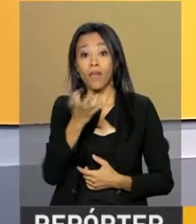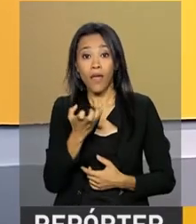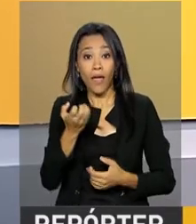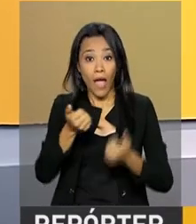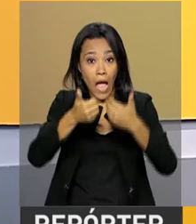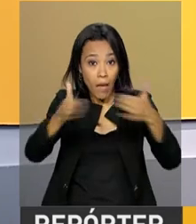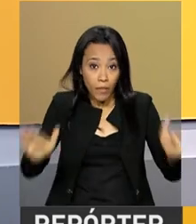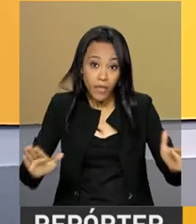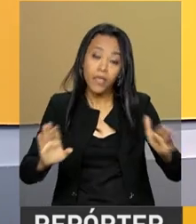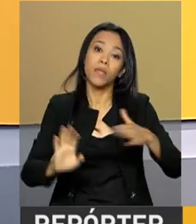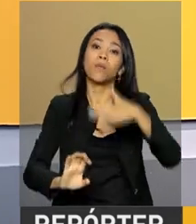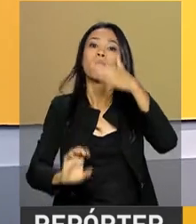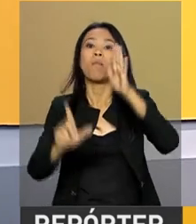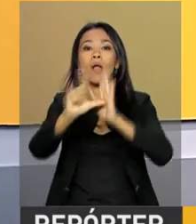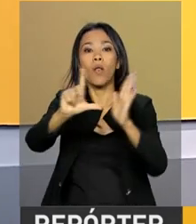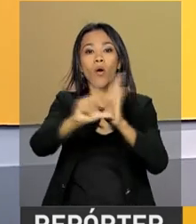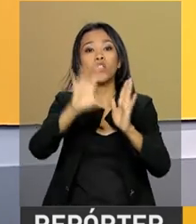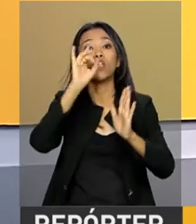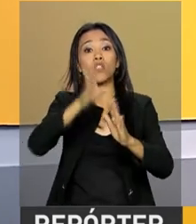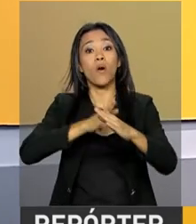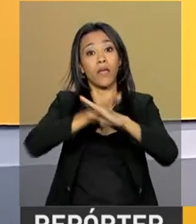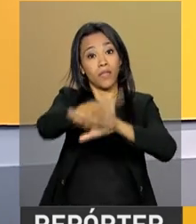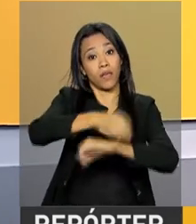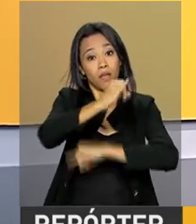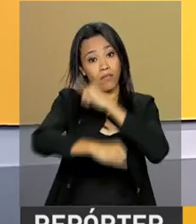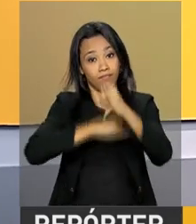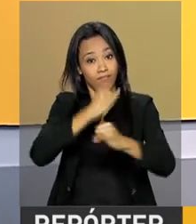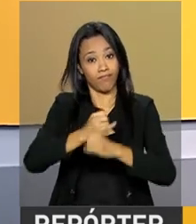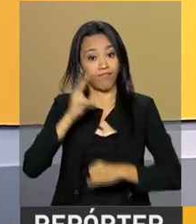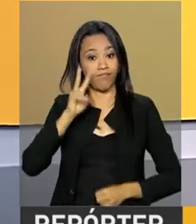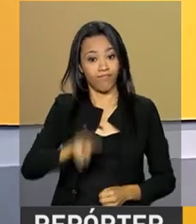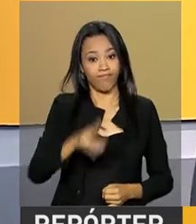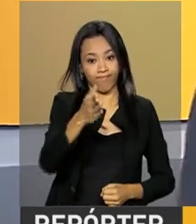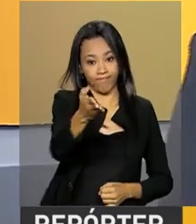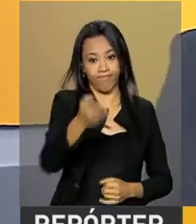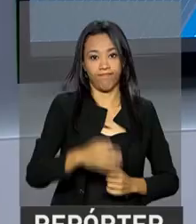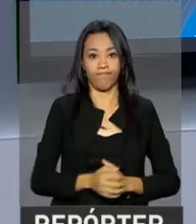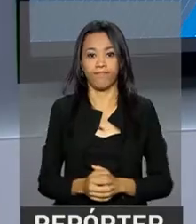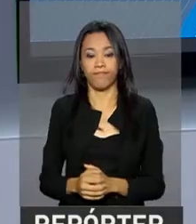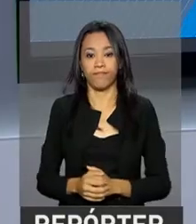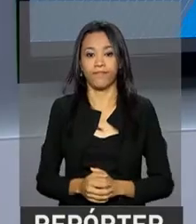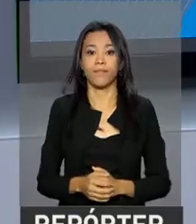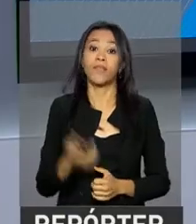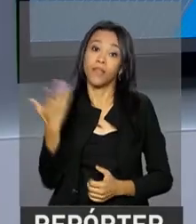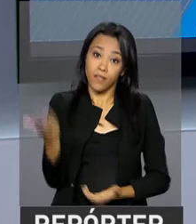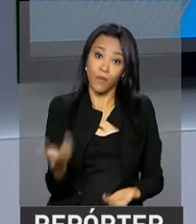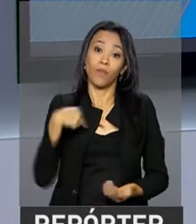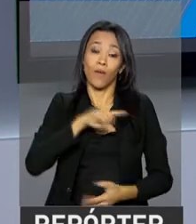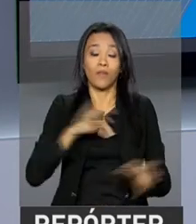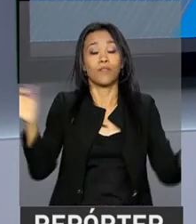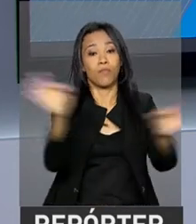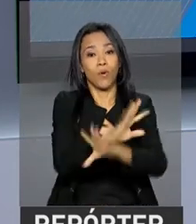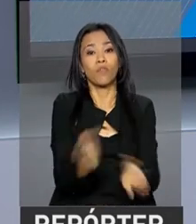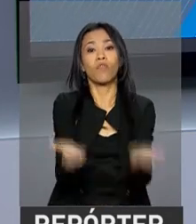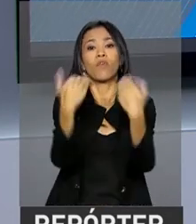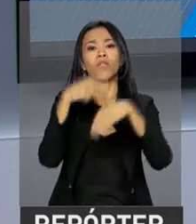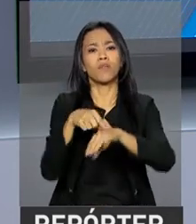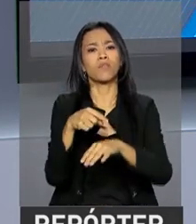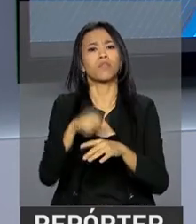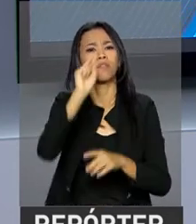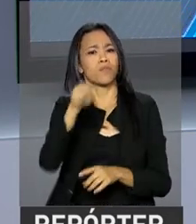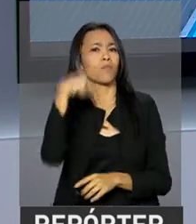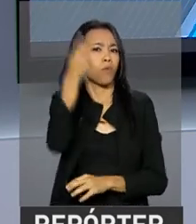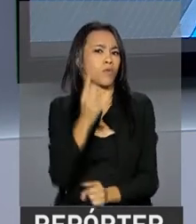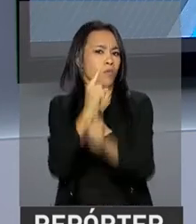nos terminais brasileiros basta acessar o site negócios aeroportuários ponto com o repórter ibérica por aqui voltamos em uma hora